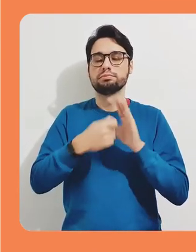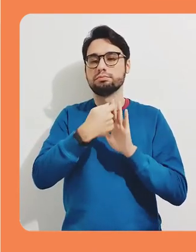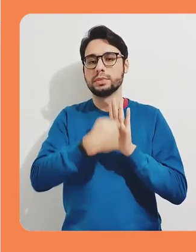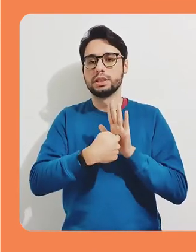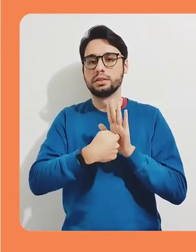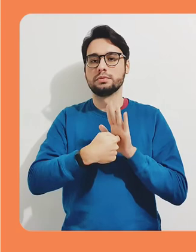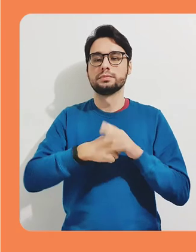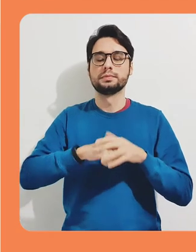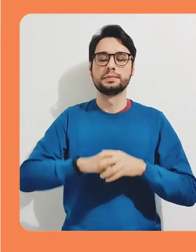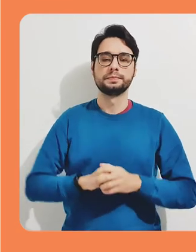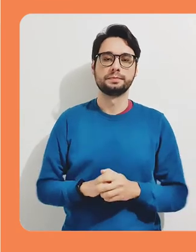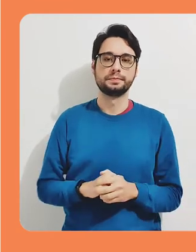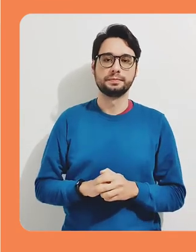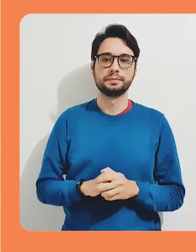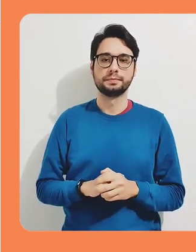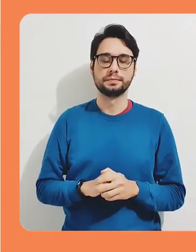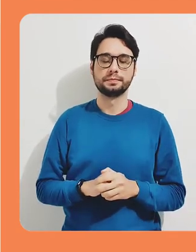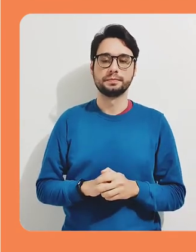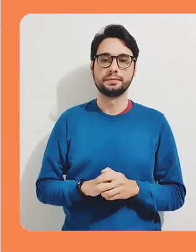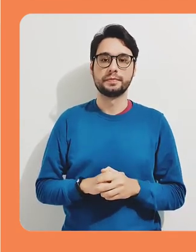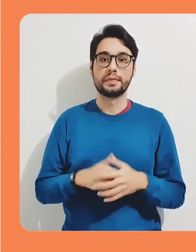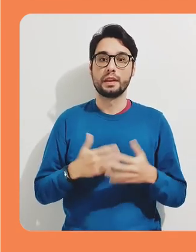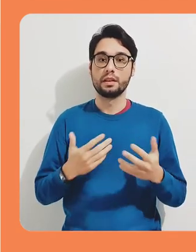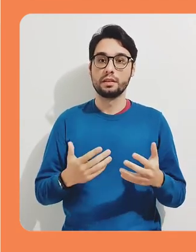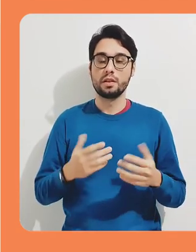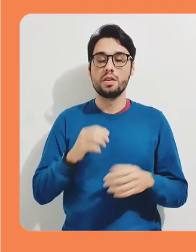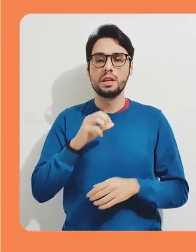preocupem, no momento que o Moodle encontrar